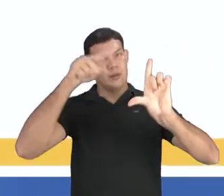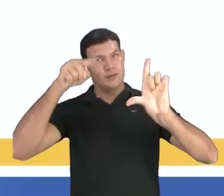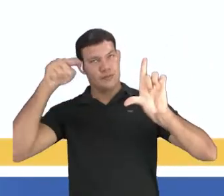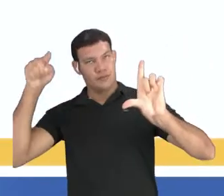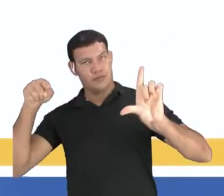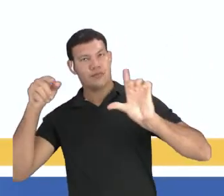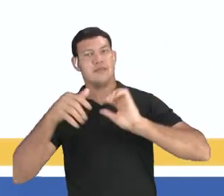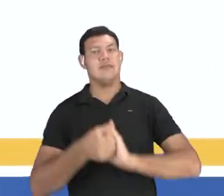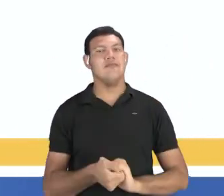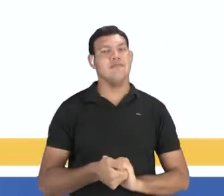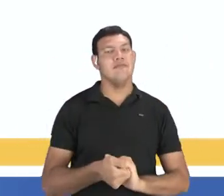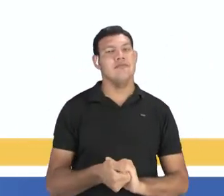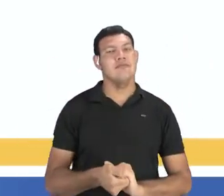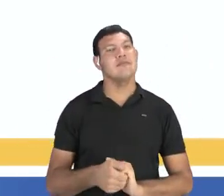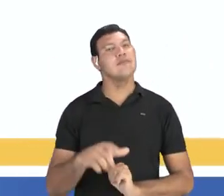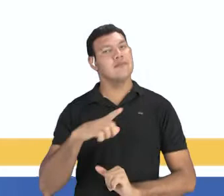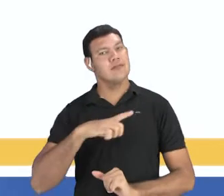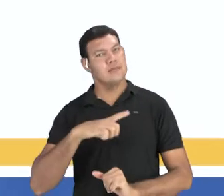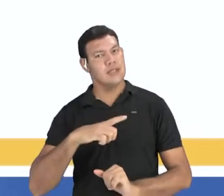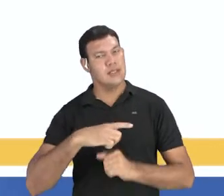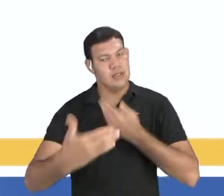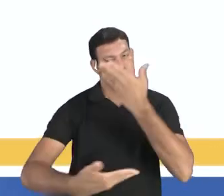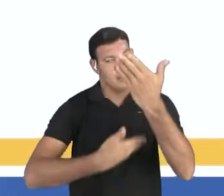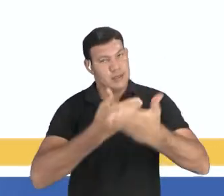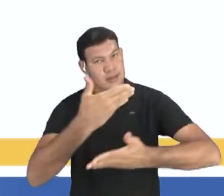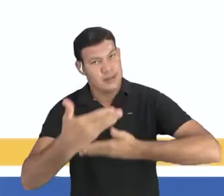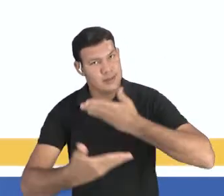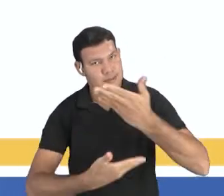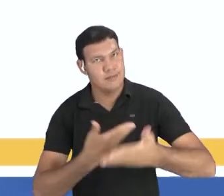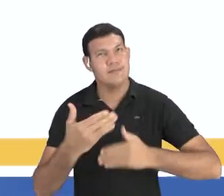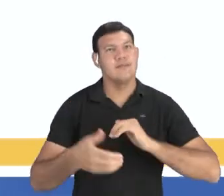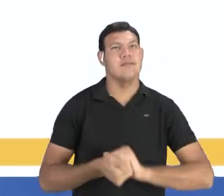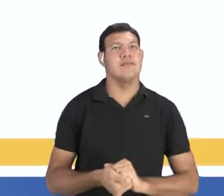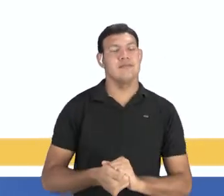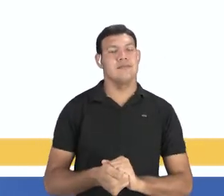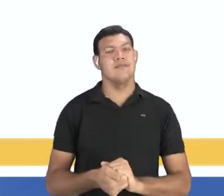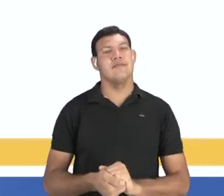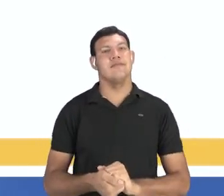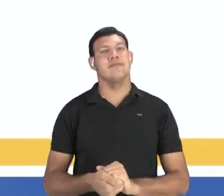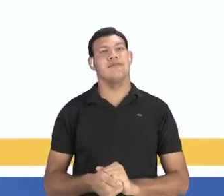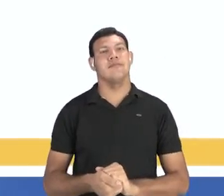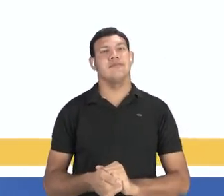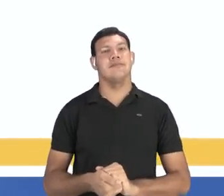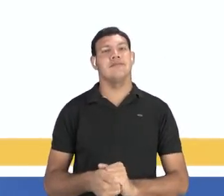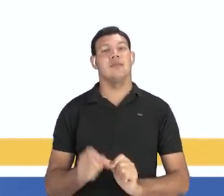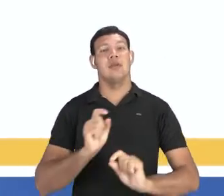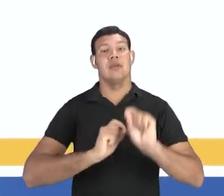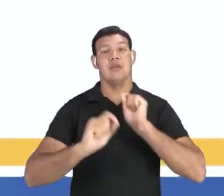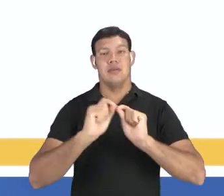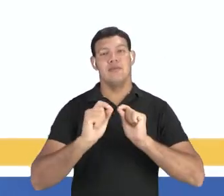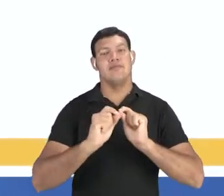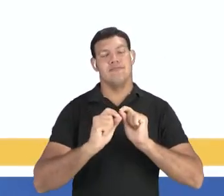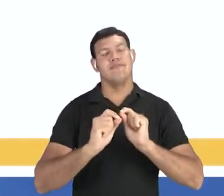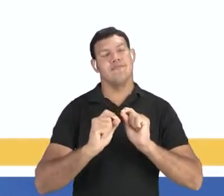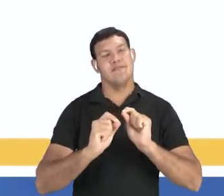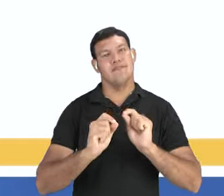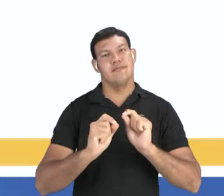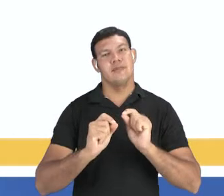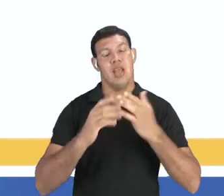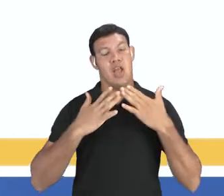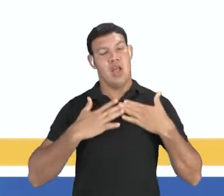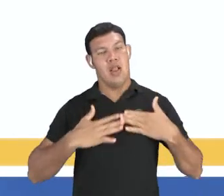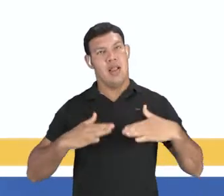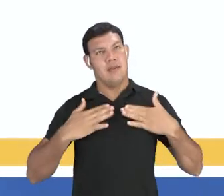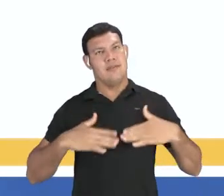né não aonde nós vamos ter a rotação Bienal com pouso ou pouso né que seria o povo eu descanso né então